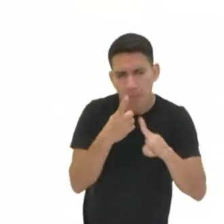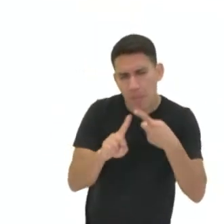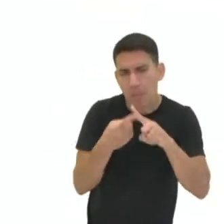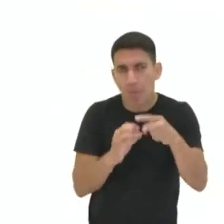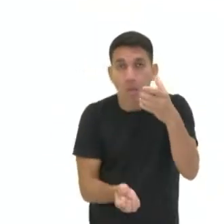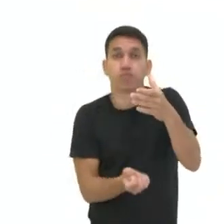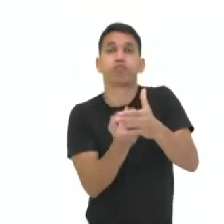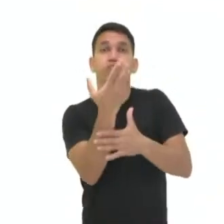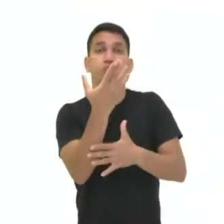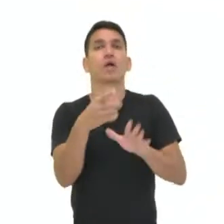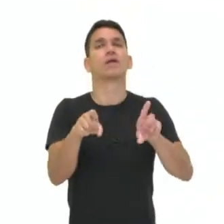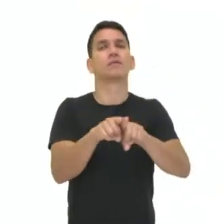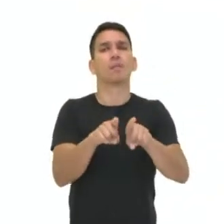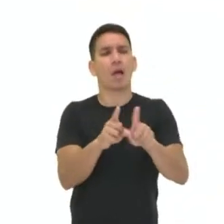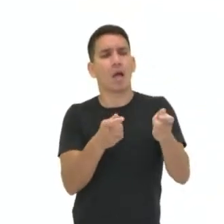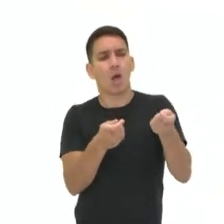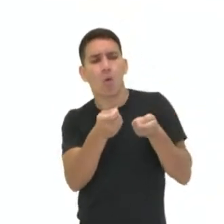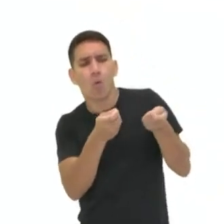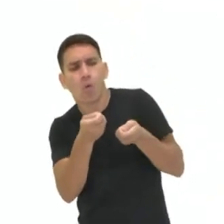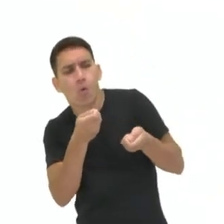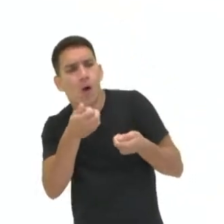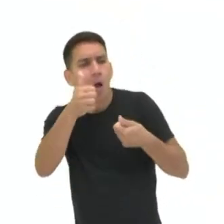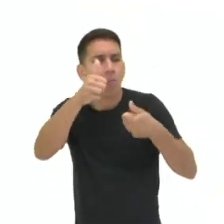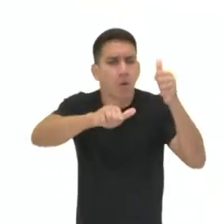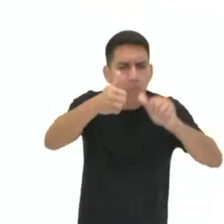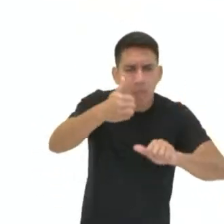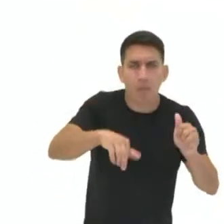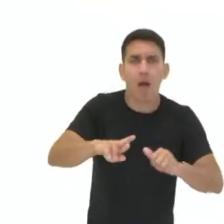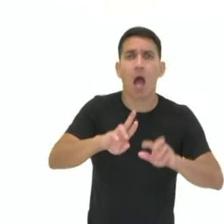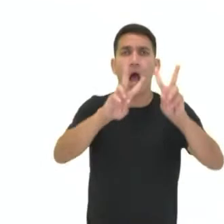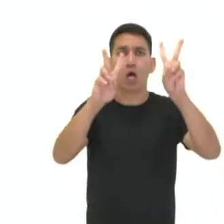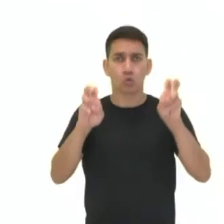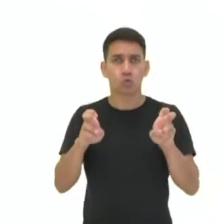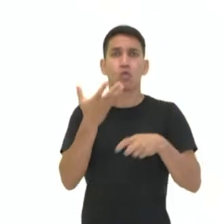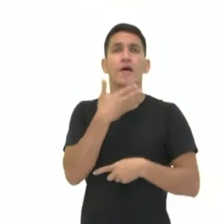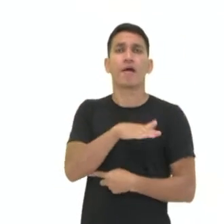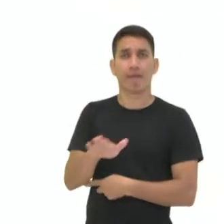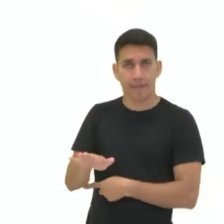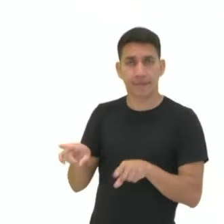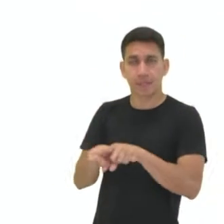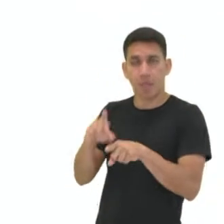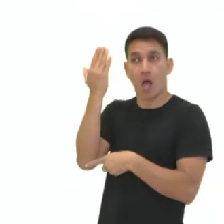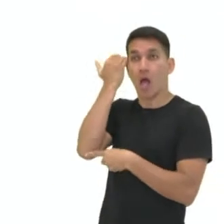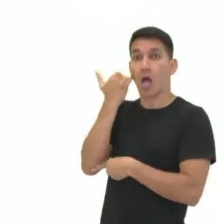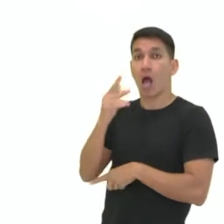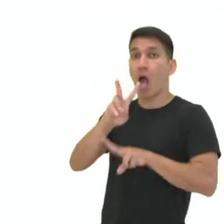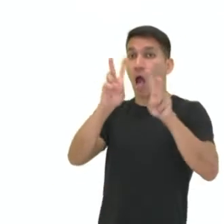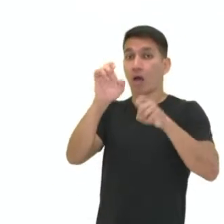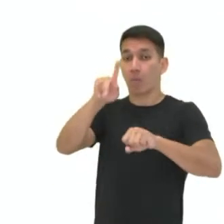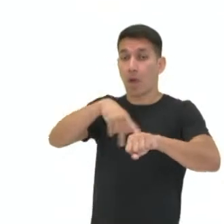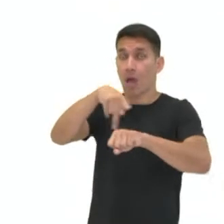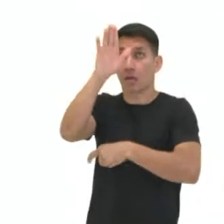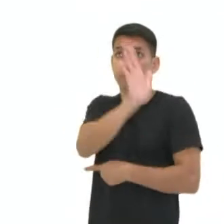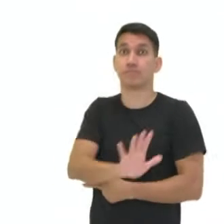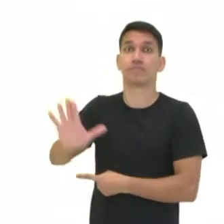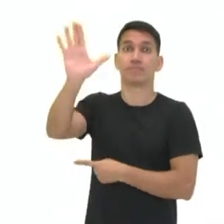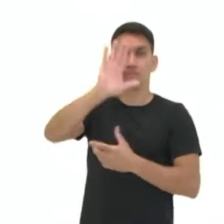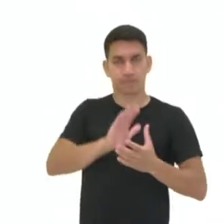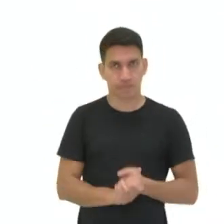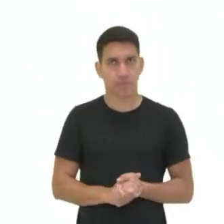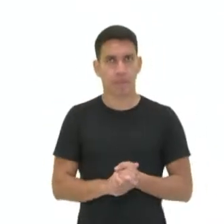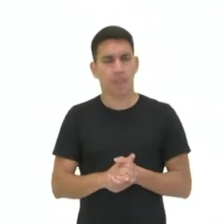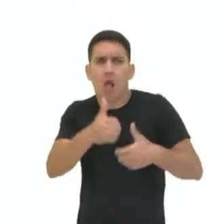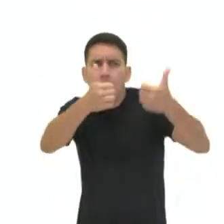e controle das políticas públicas para a infância e adolescência na esfera federal, fiscalizando o cumprimento e